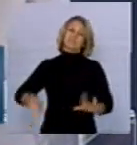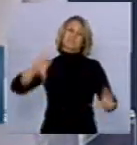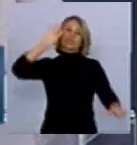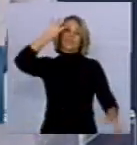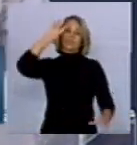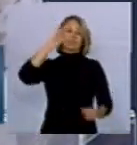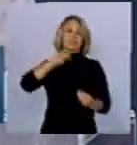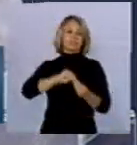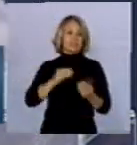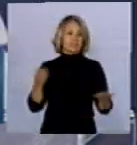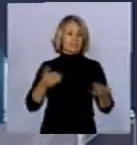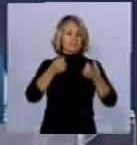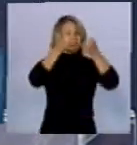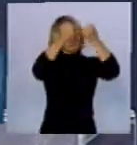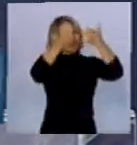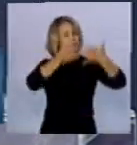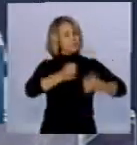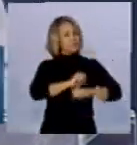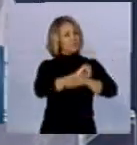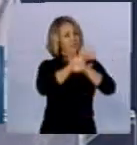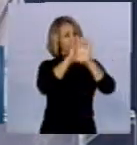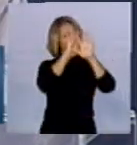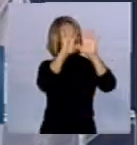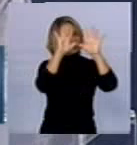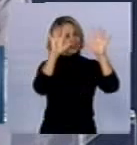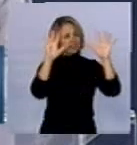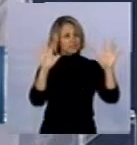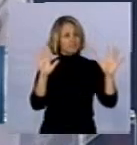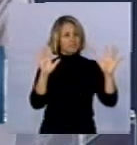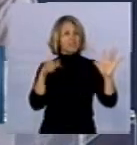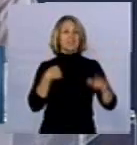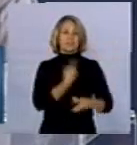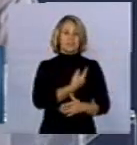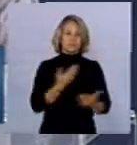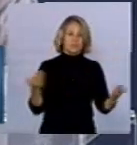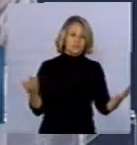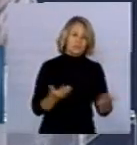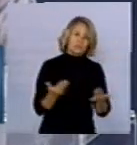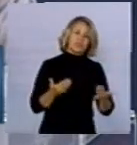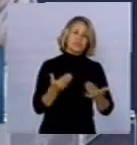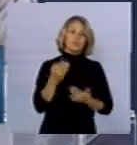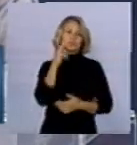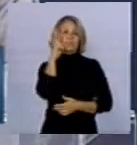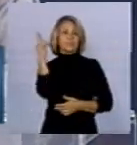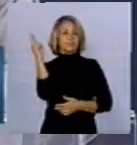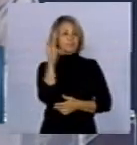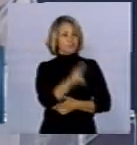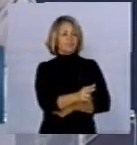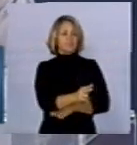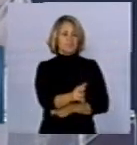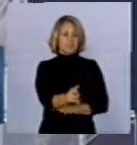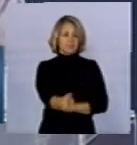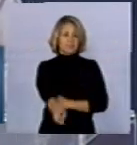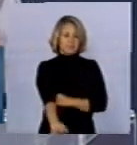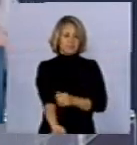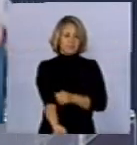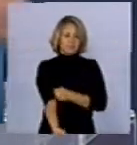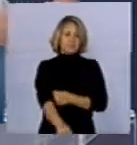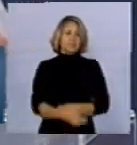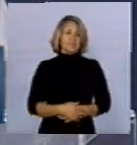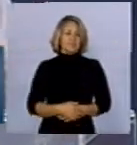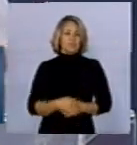queria deixar bem claro né que nós estamos diante de um de um de uma